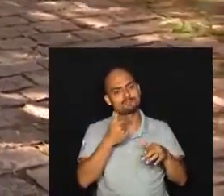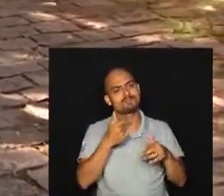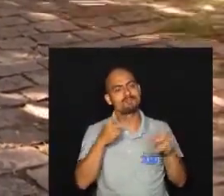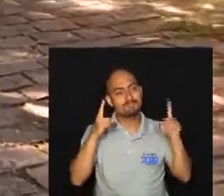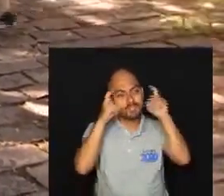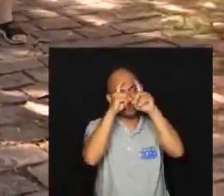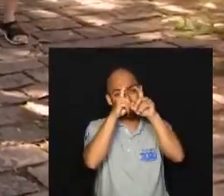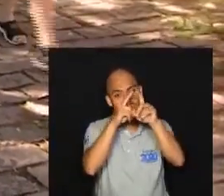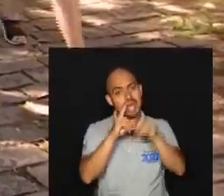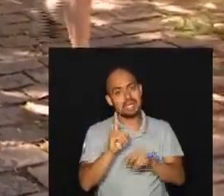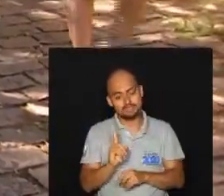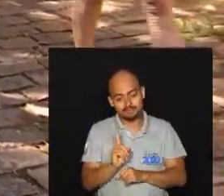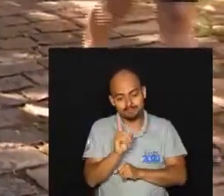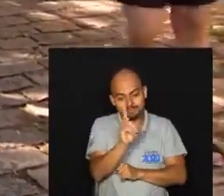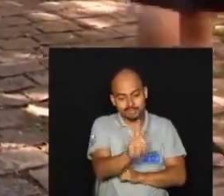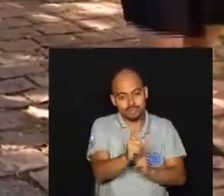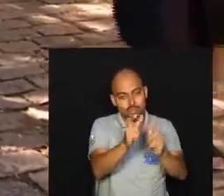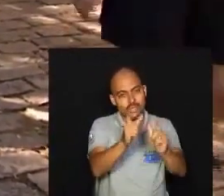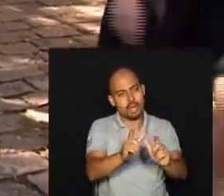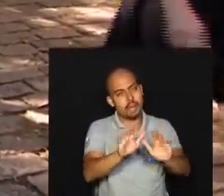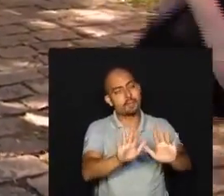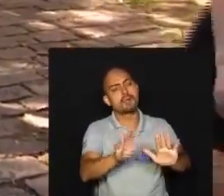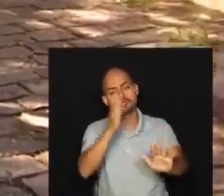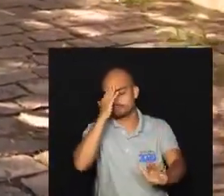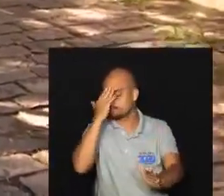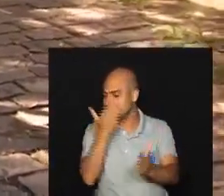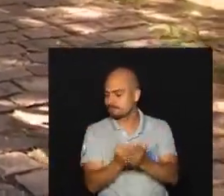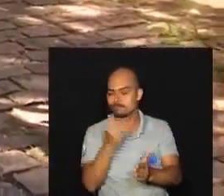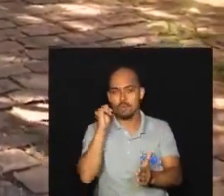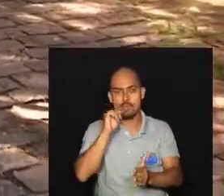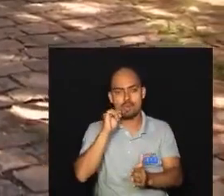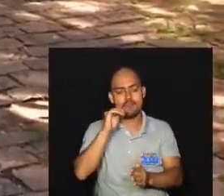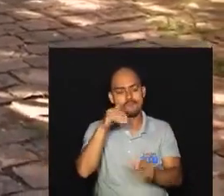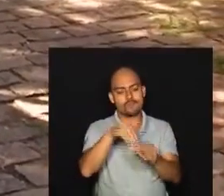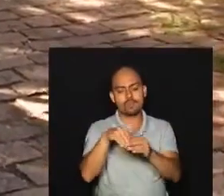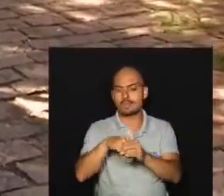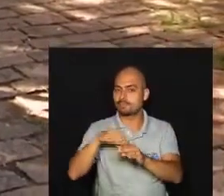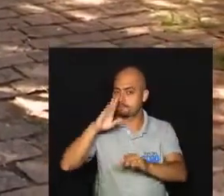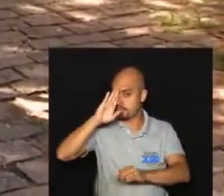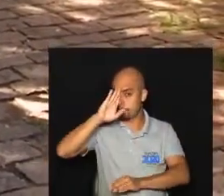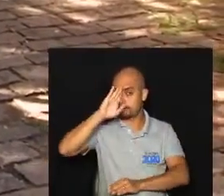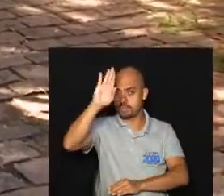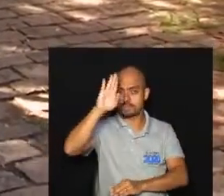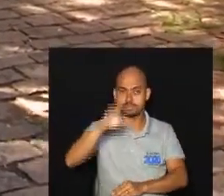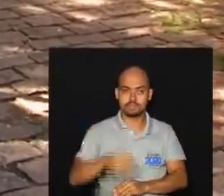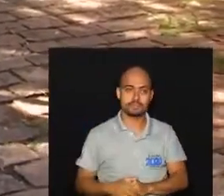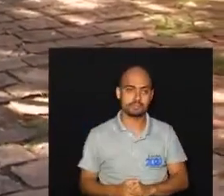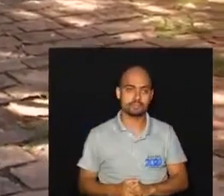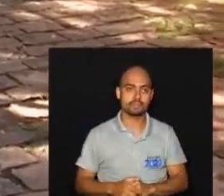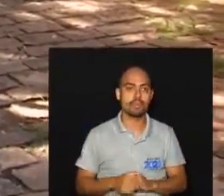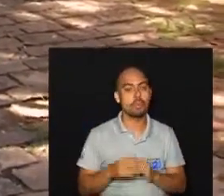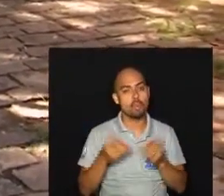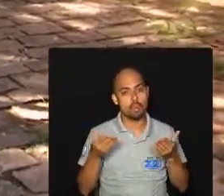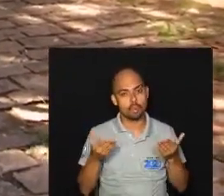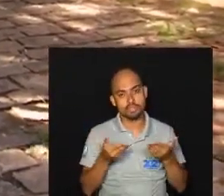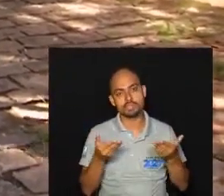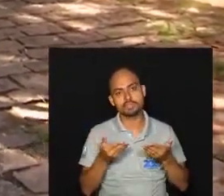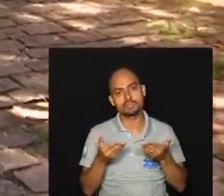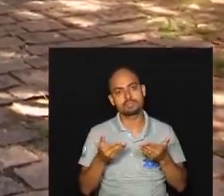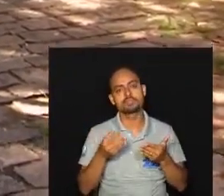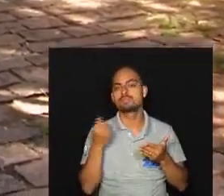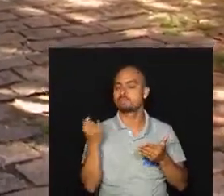no local, eu acredito que é fundamental. A mulher, às vezes, hoje, né, é